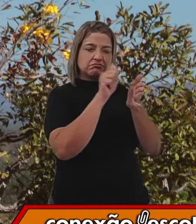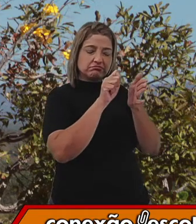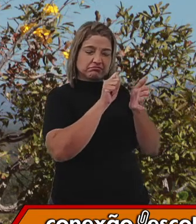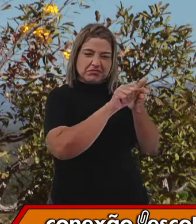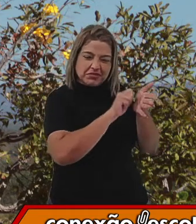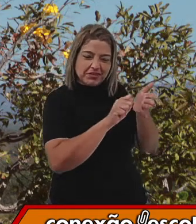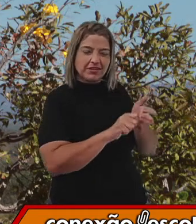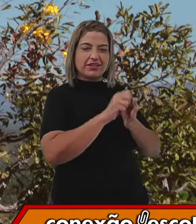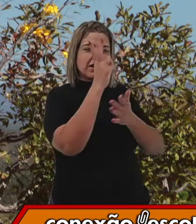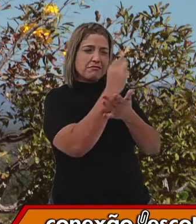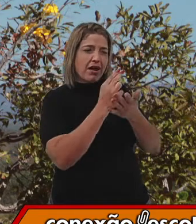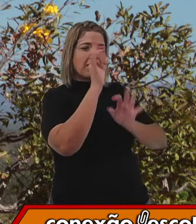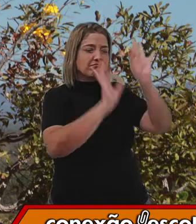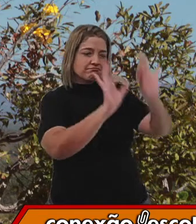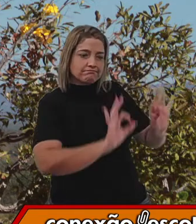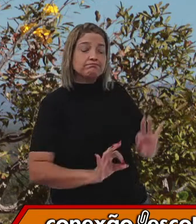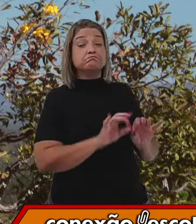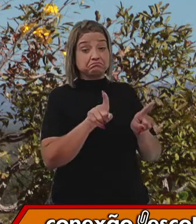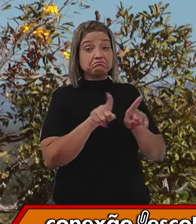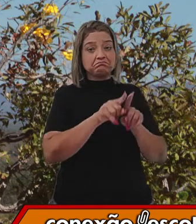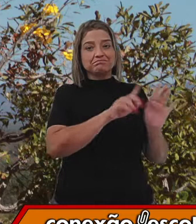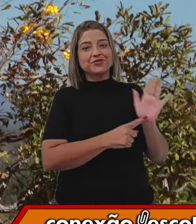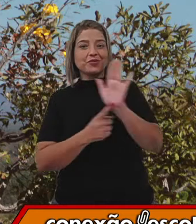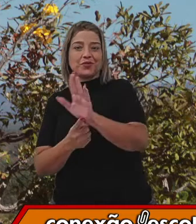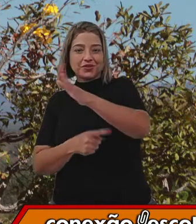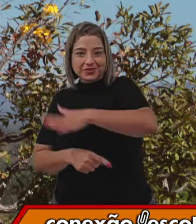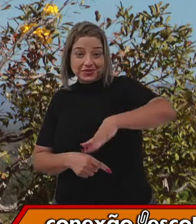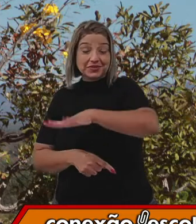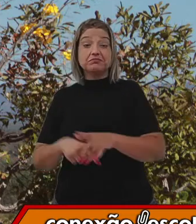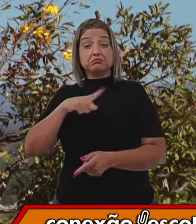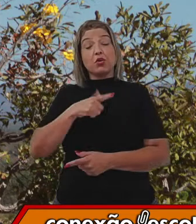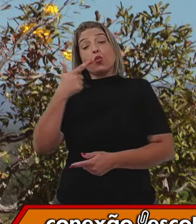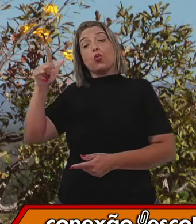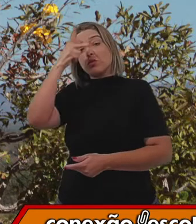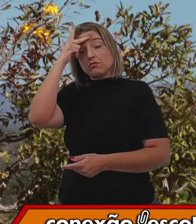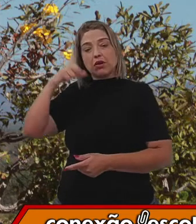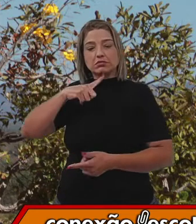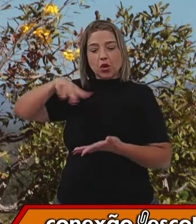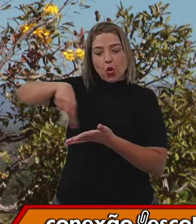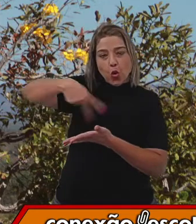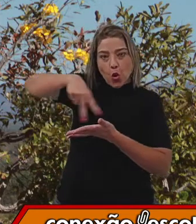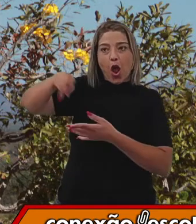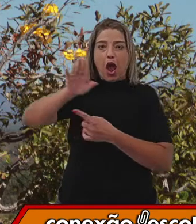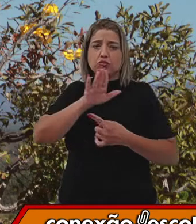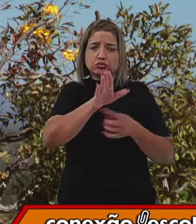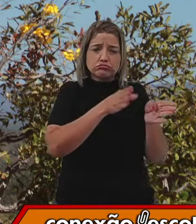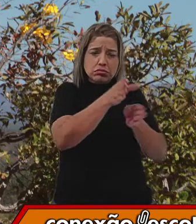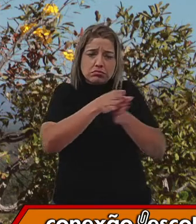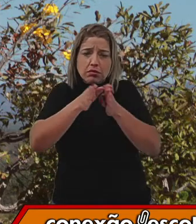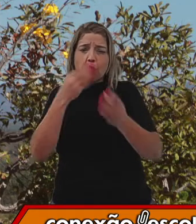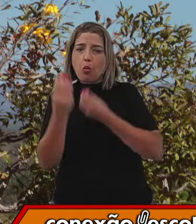ou fantoches. Em produções que envolvem dança, o coreógrafo cria os passos e movimentos da sua